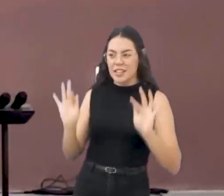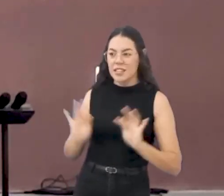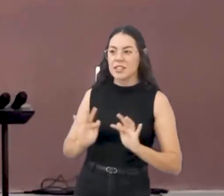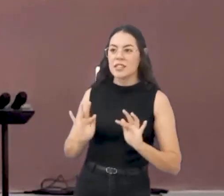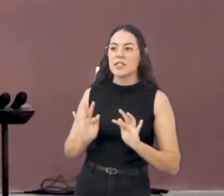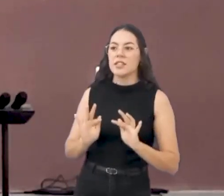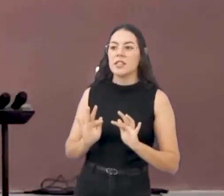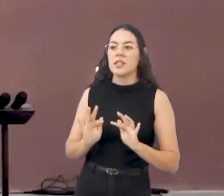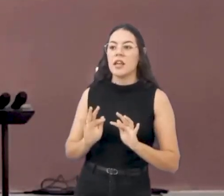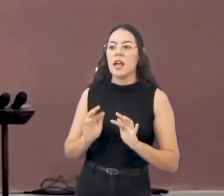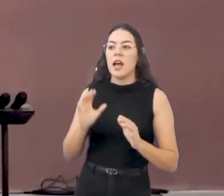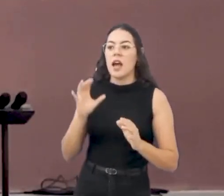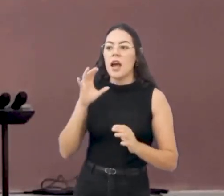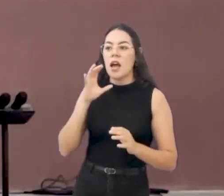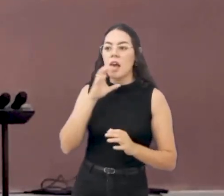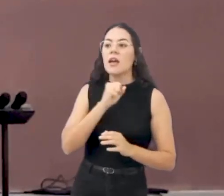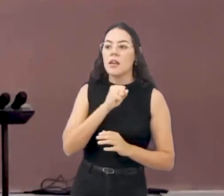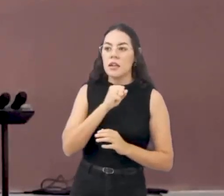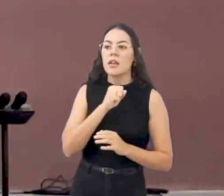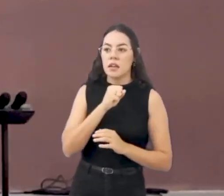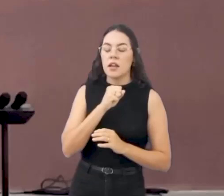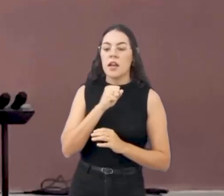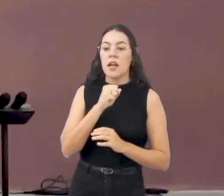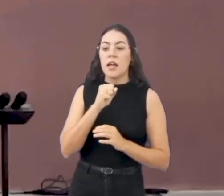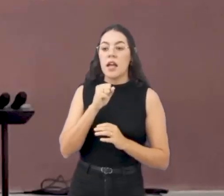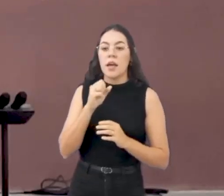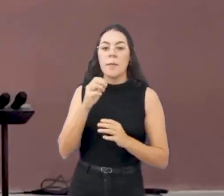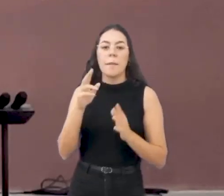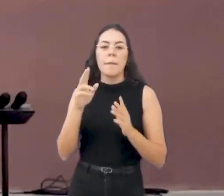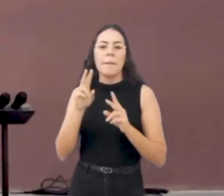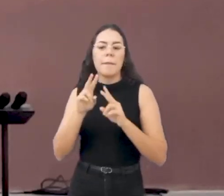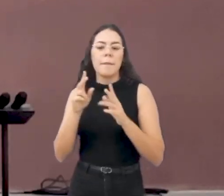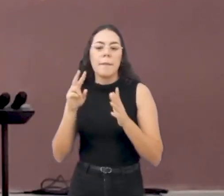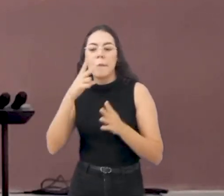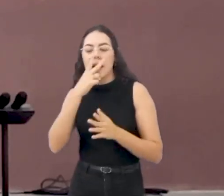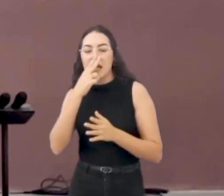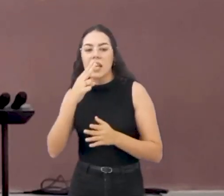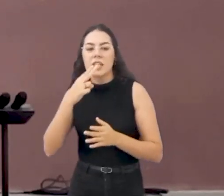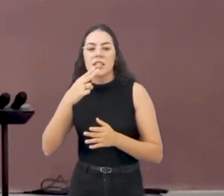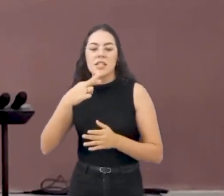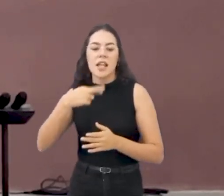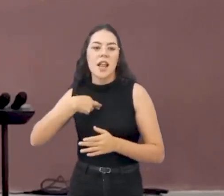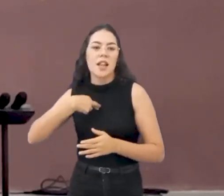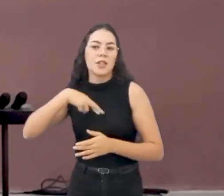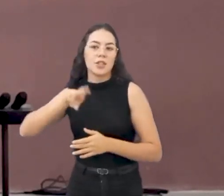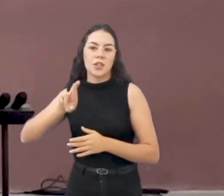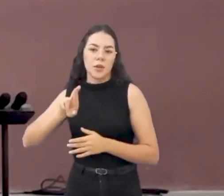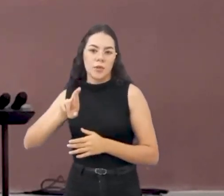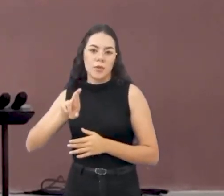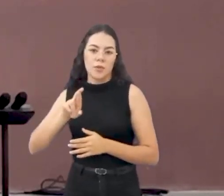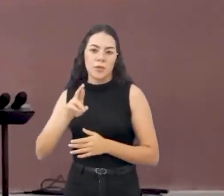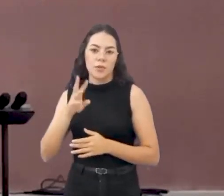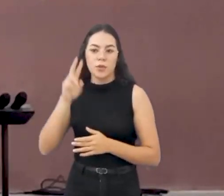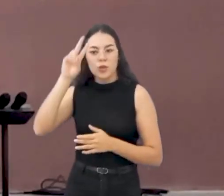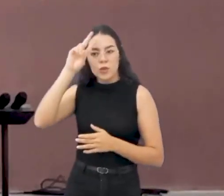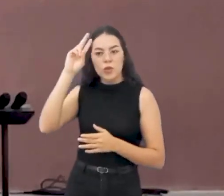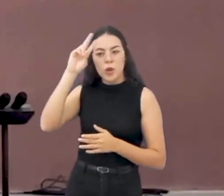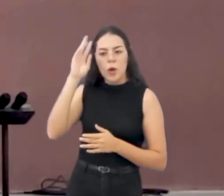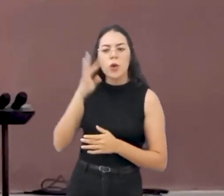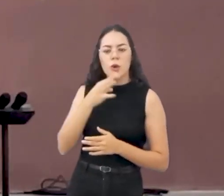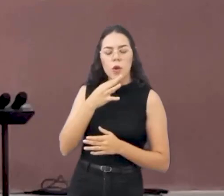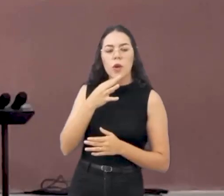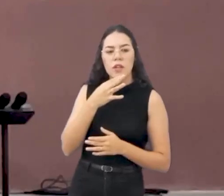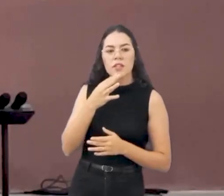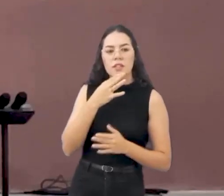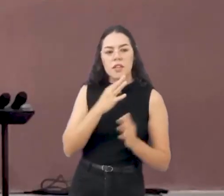identificamos rapidamente com um conceito religioso cristão. Uma história muito conhecida de uma